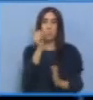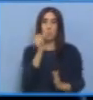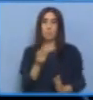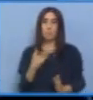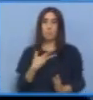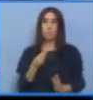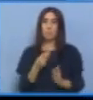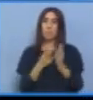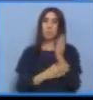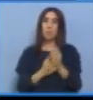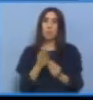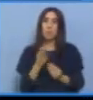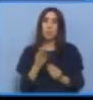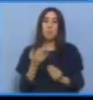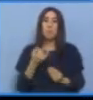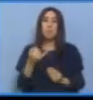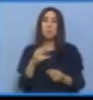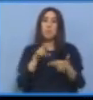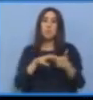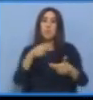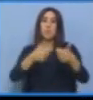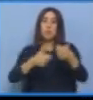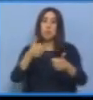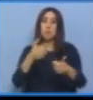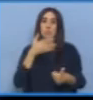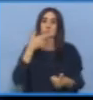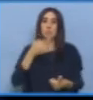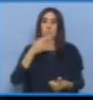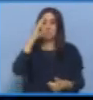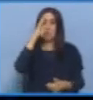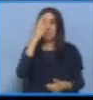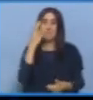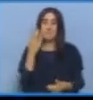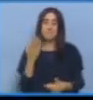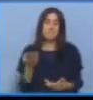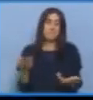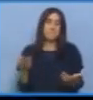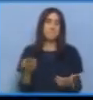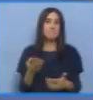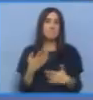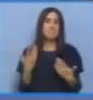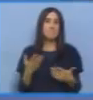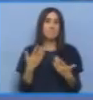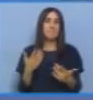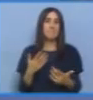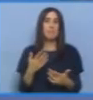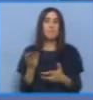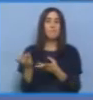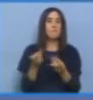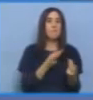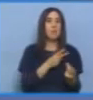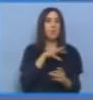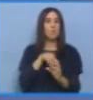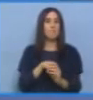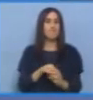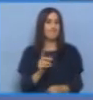advogado, quando concorrer a uma vaga, certamente que sabe que não será assim tão contabilizado ou tão levado em